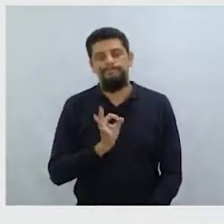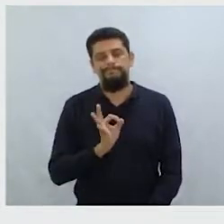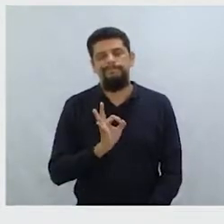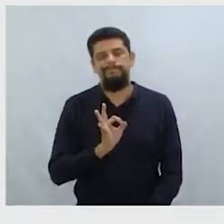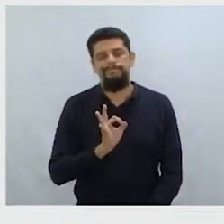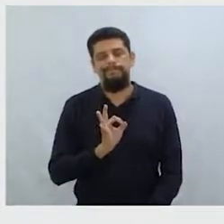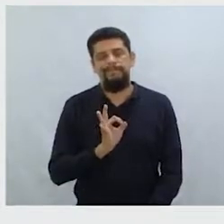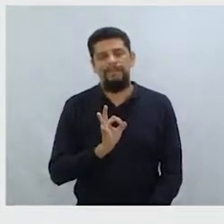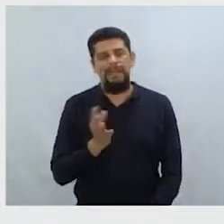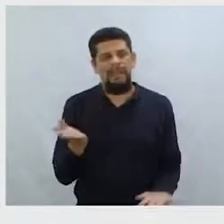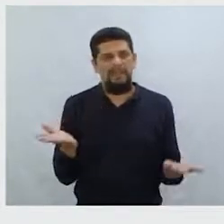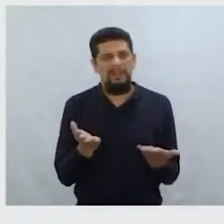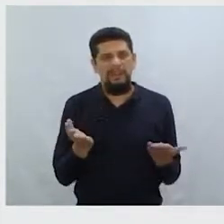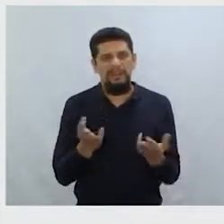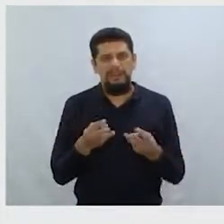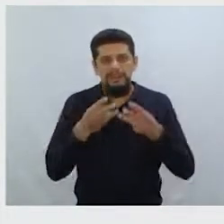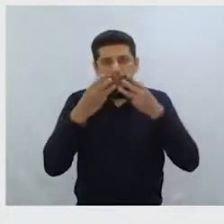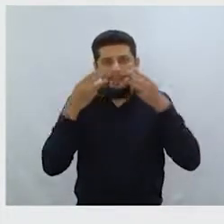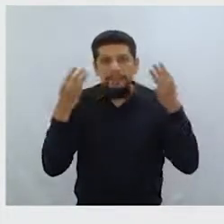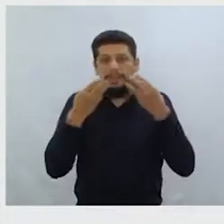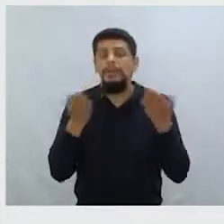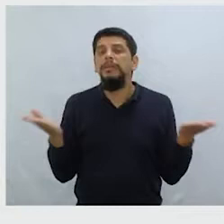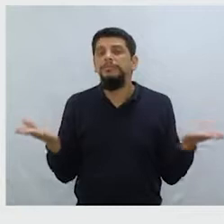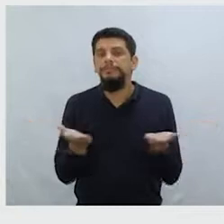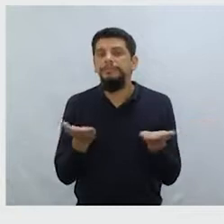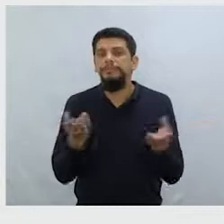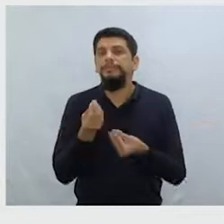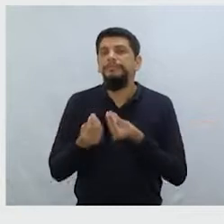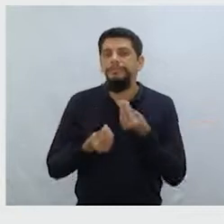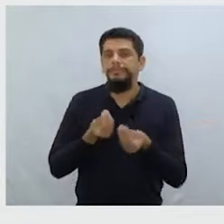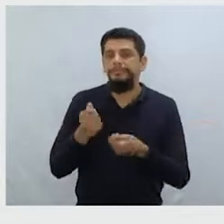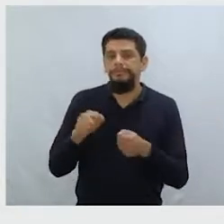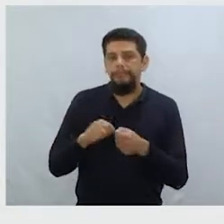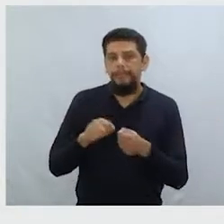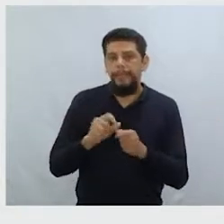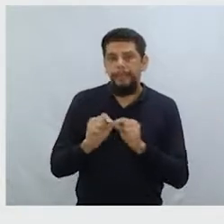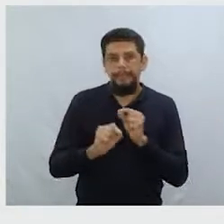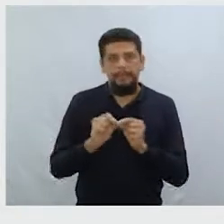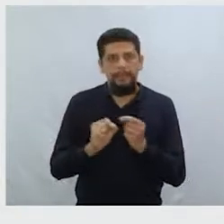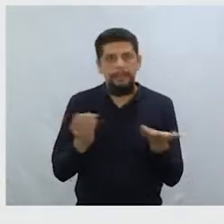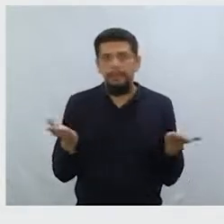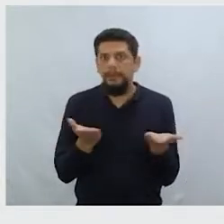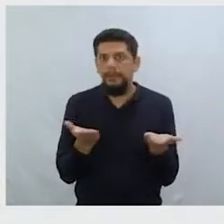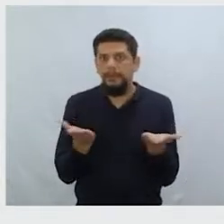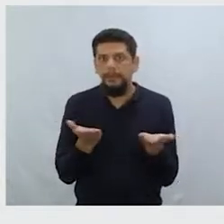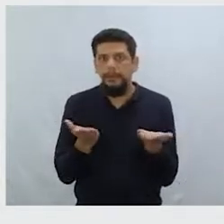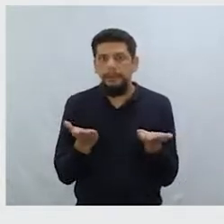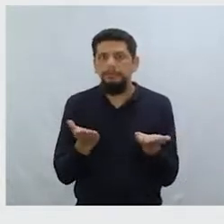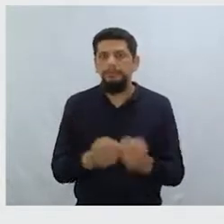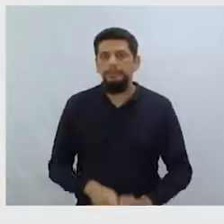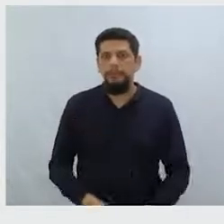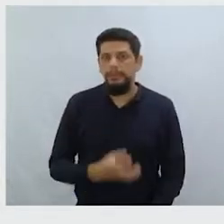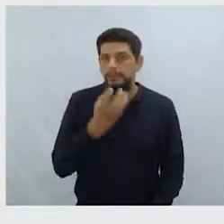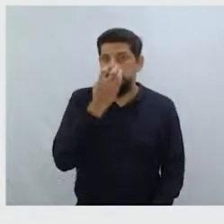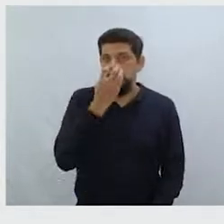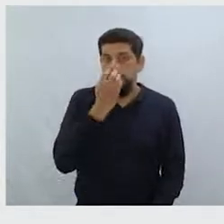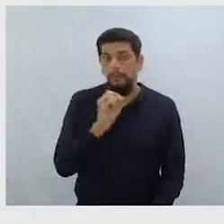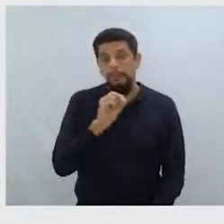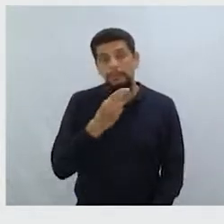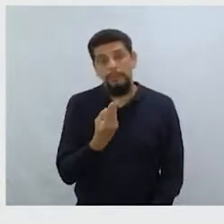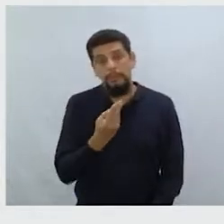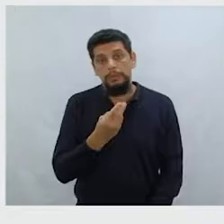Ah, mas era a vez do gato. E agora? Olha só, quem está na vez agora?